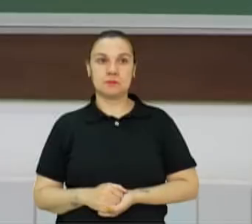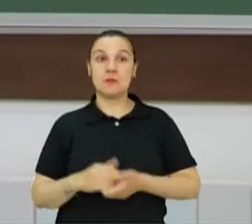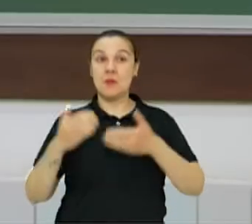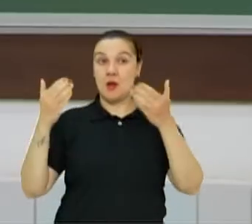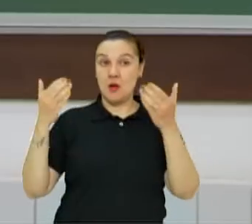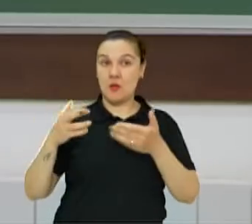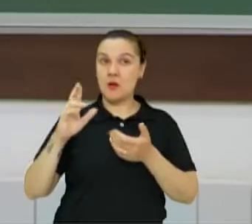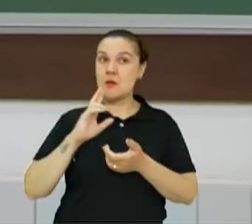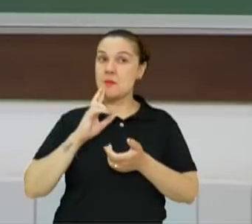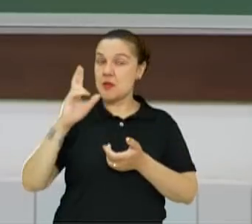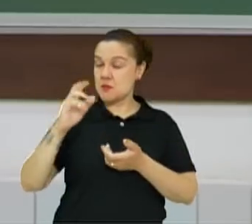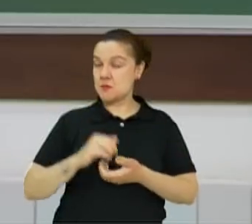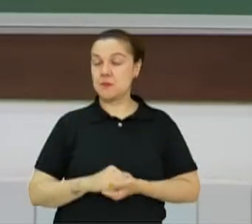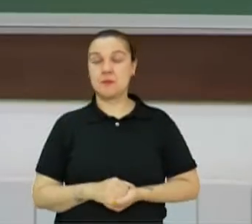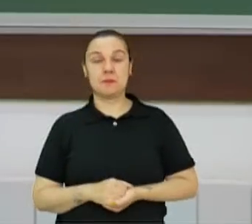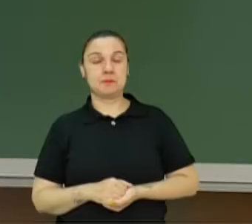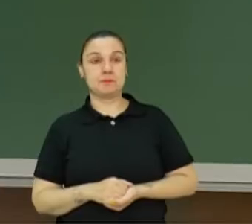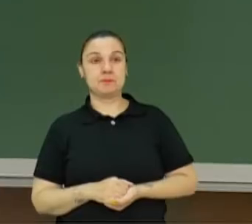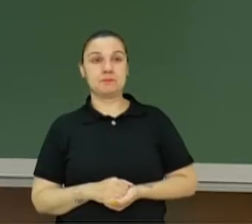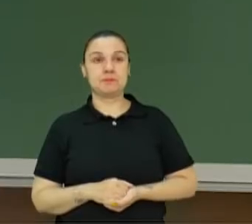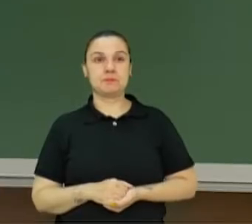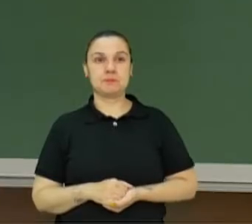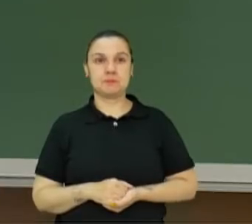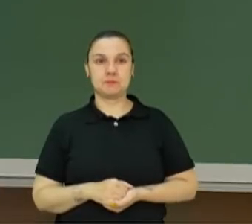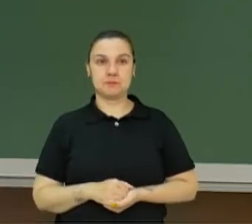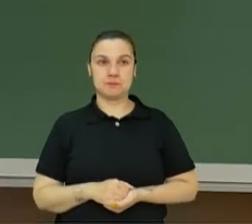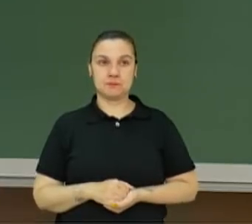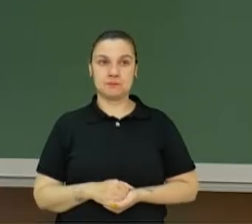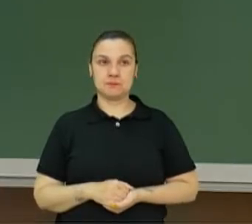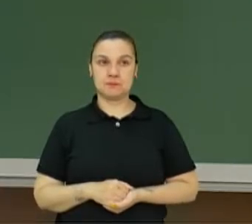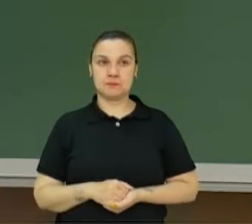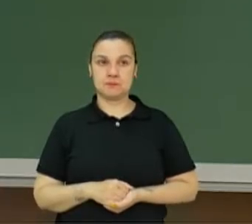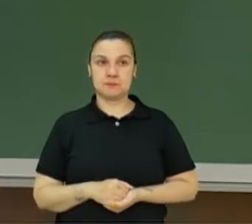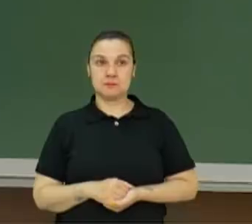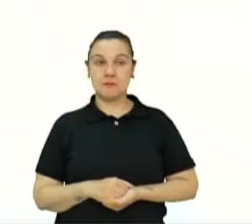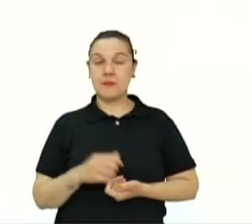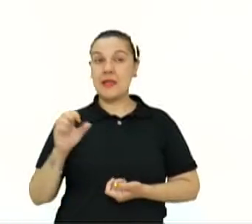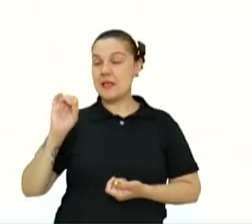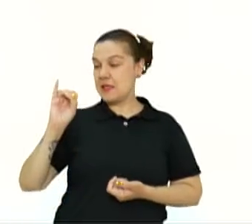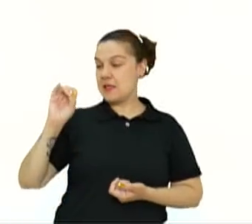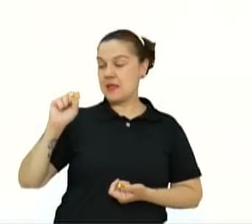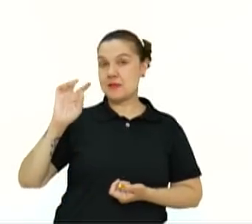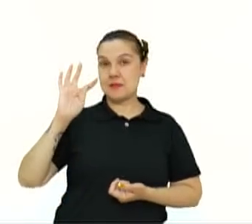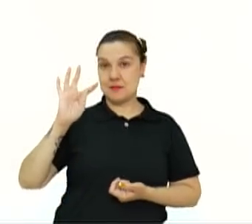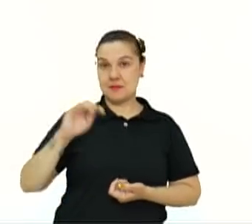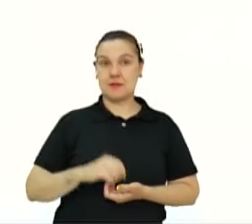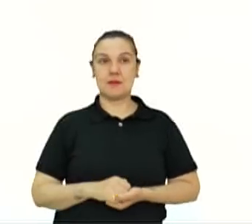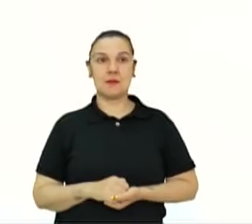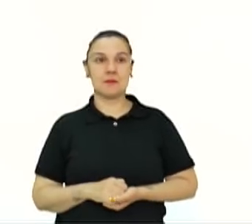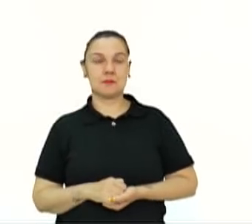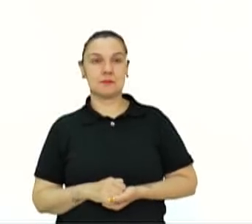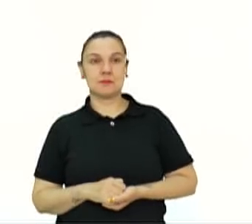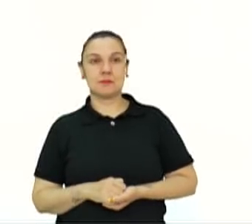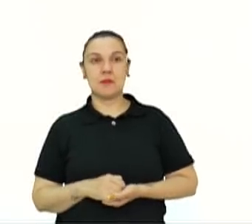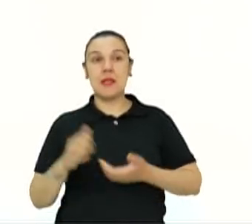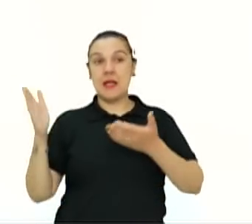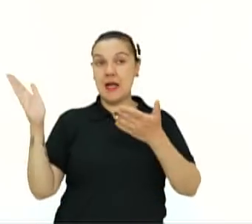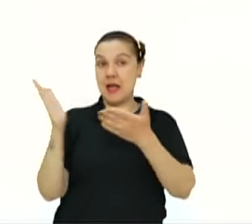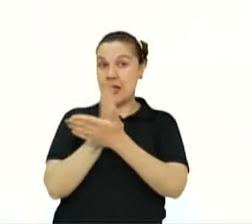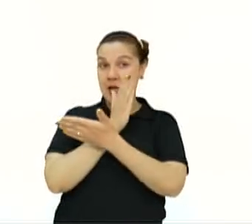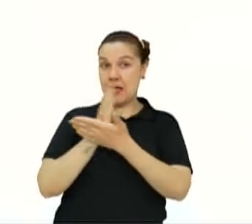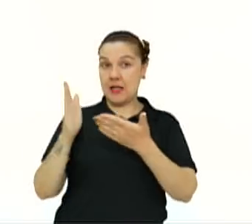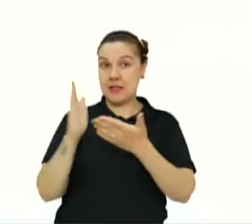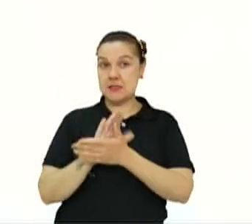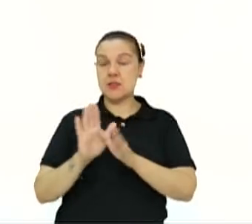Mais uma questão, essa aqui então diz o seguinte, olha só, entre as ISTs abaixo,